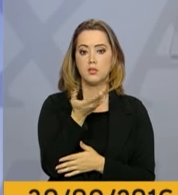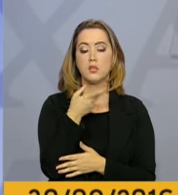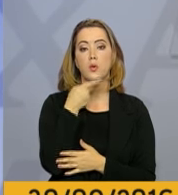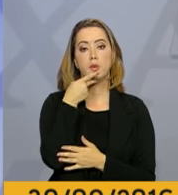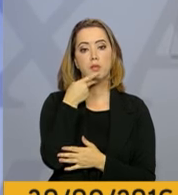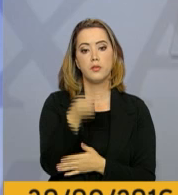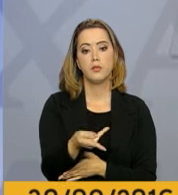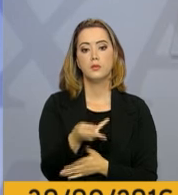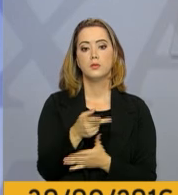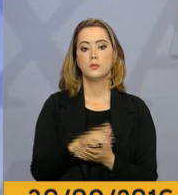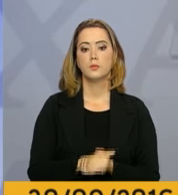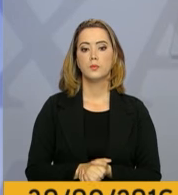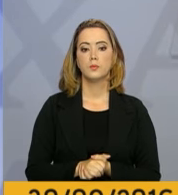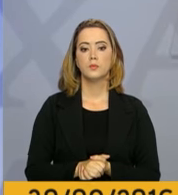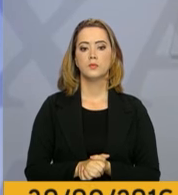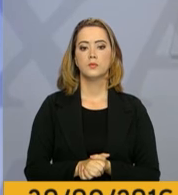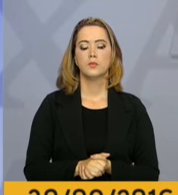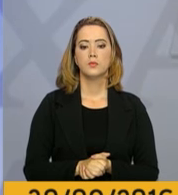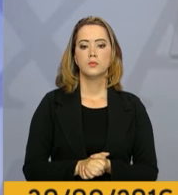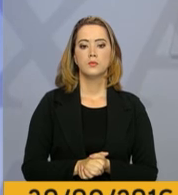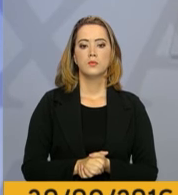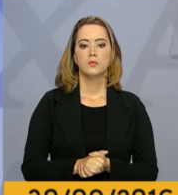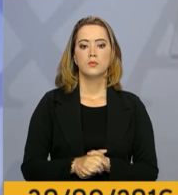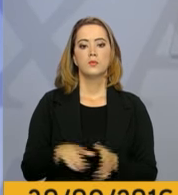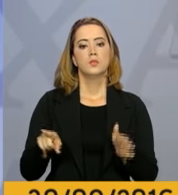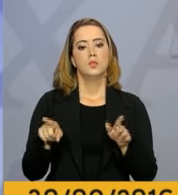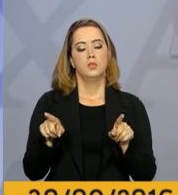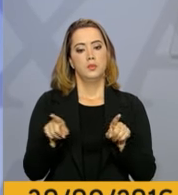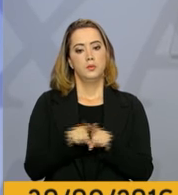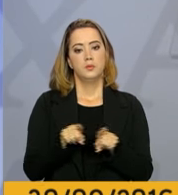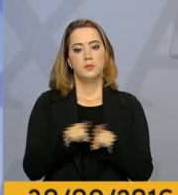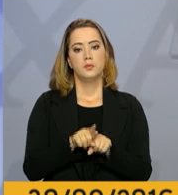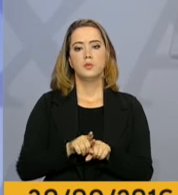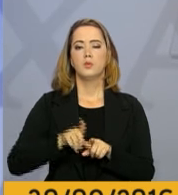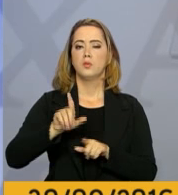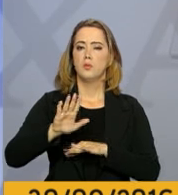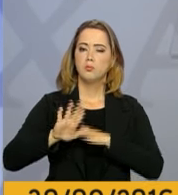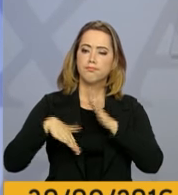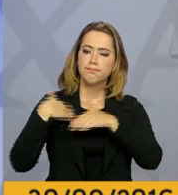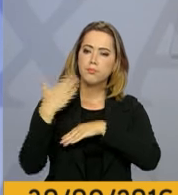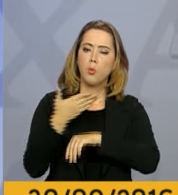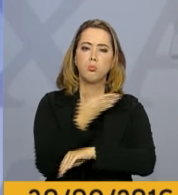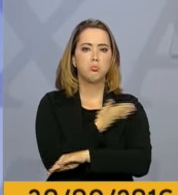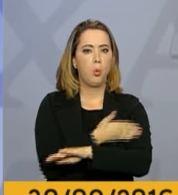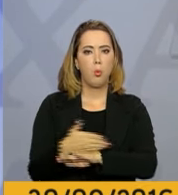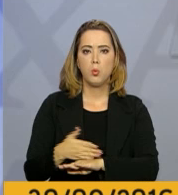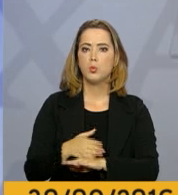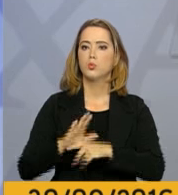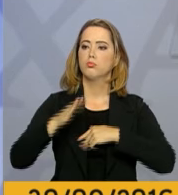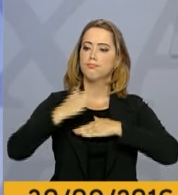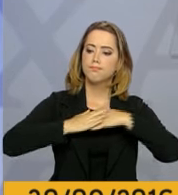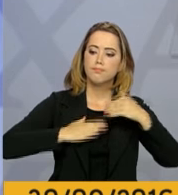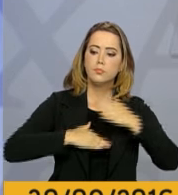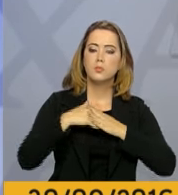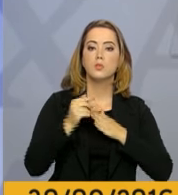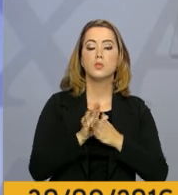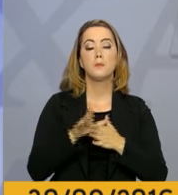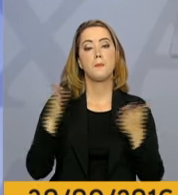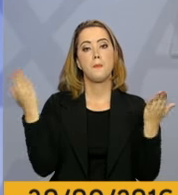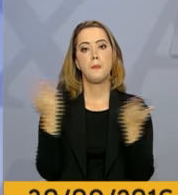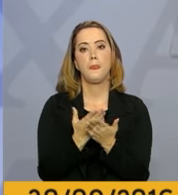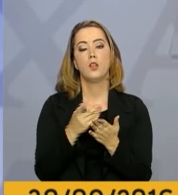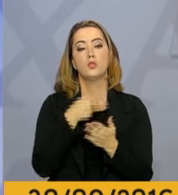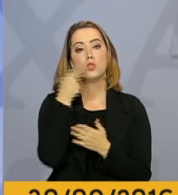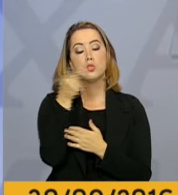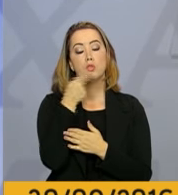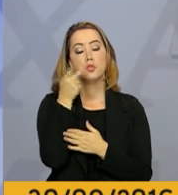registrar, até por vício profissional, que o faço ancorado na